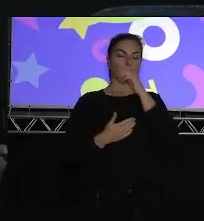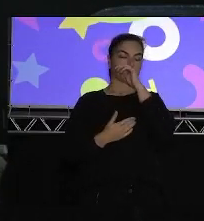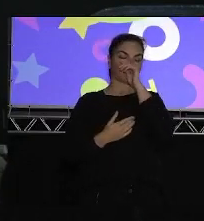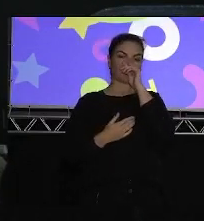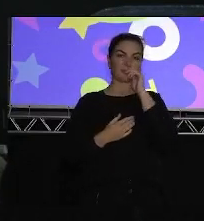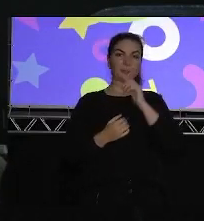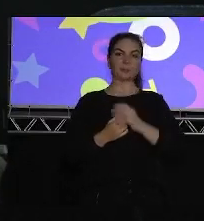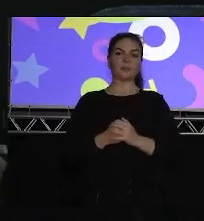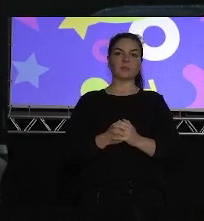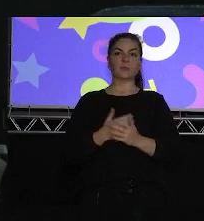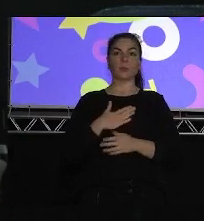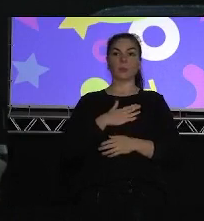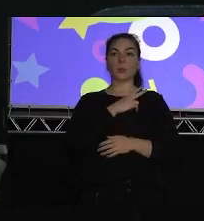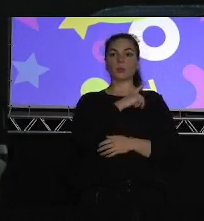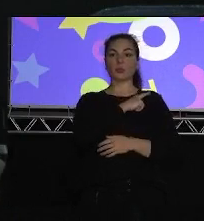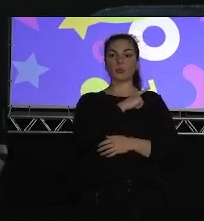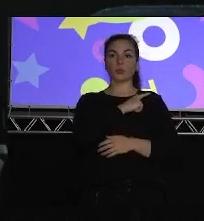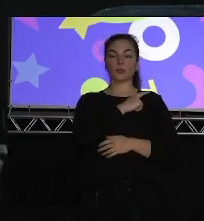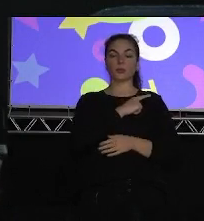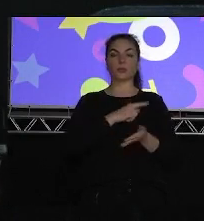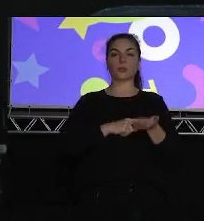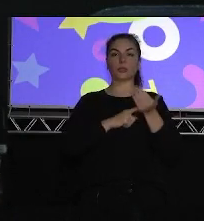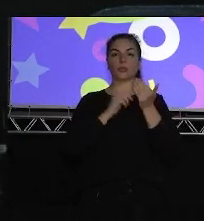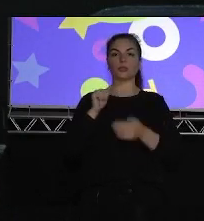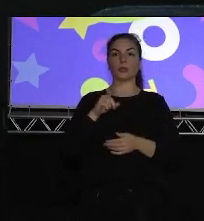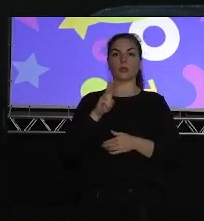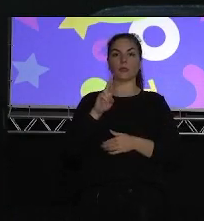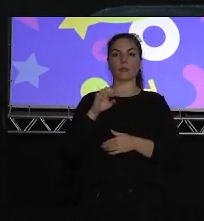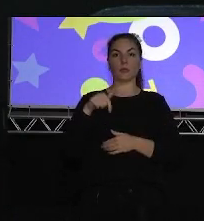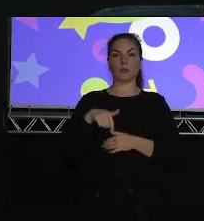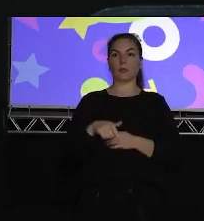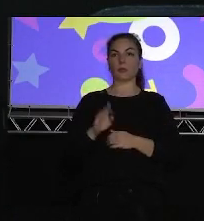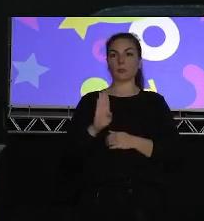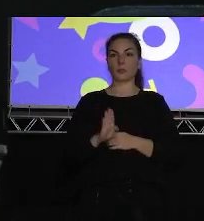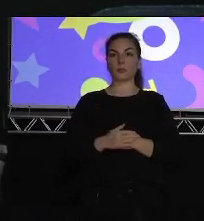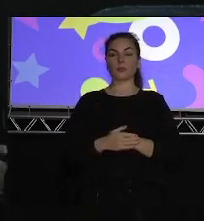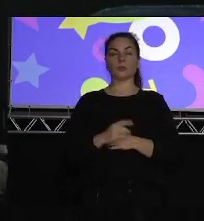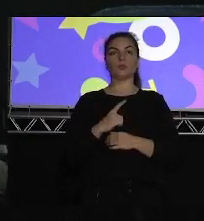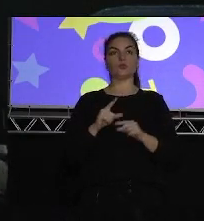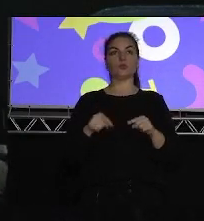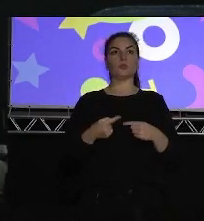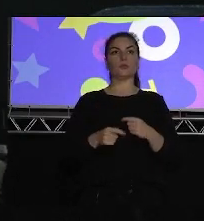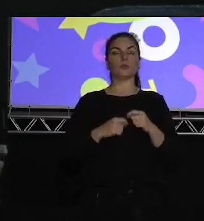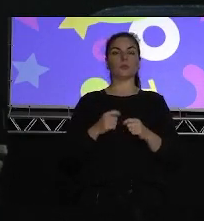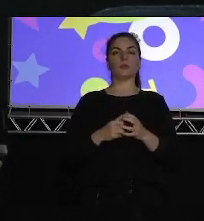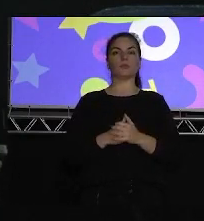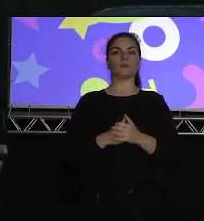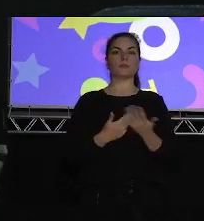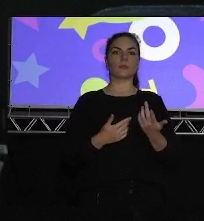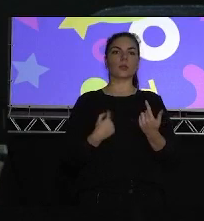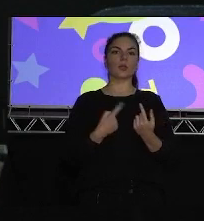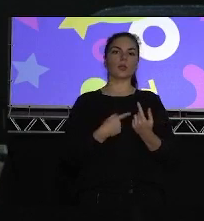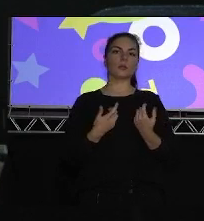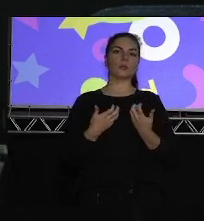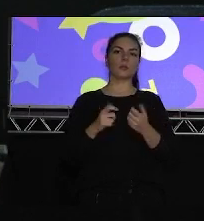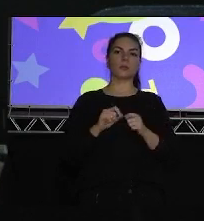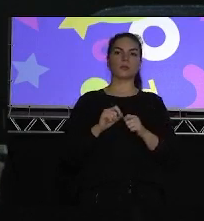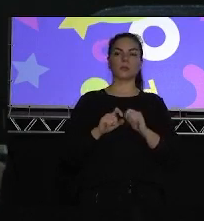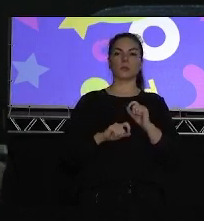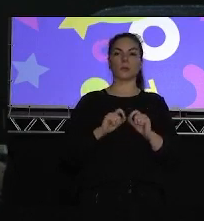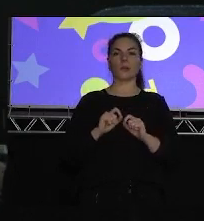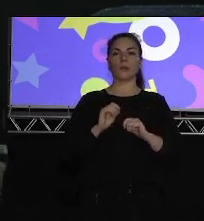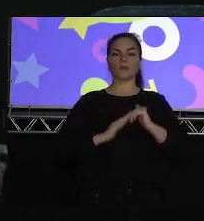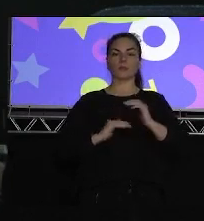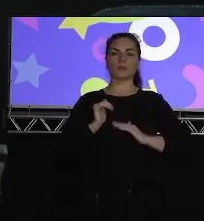o André, que é o gerente de tecnologia no Brasil, ele tinha um desafio: olha, Andy, nós estamos precisando aqui, a gente pensou em